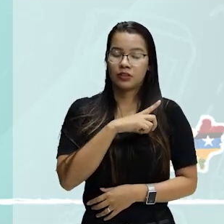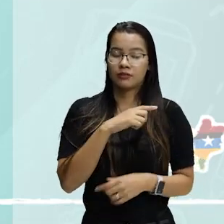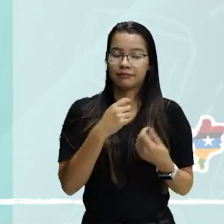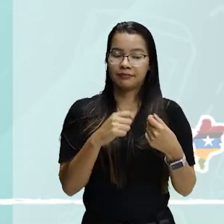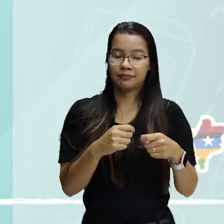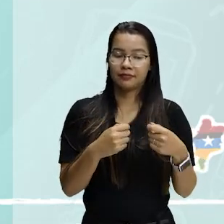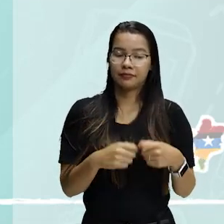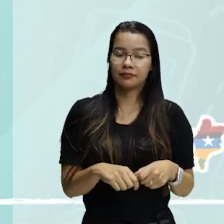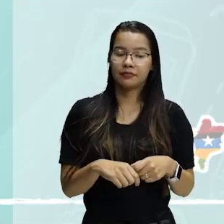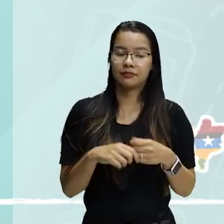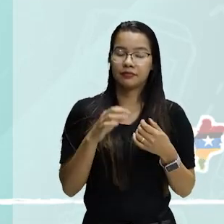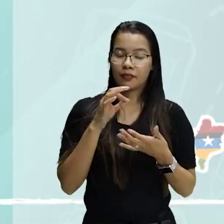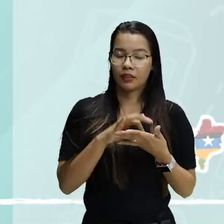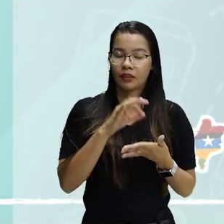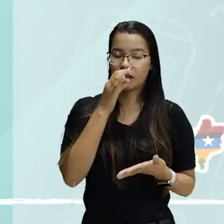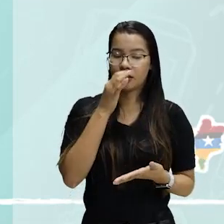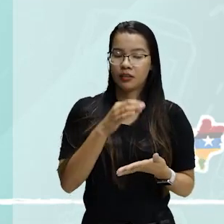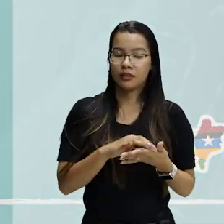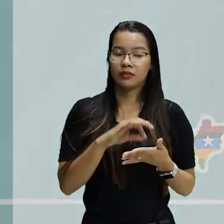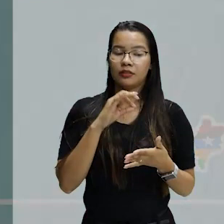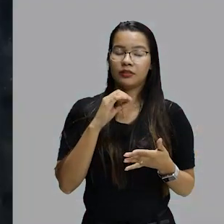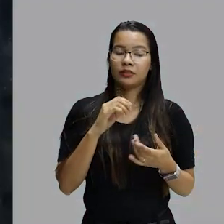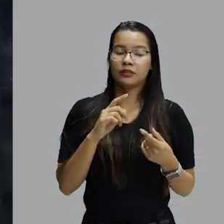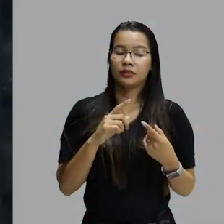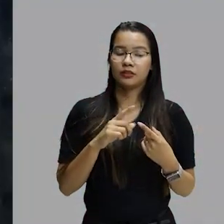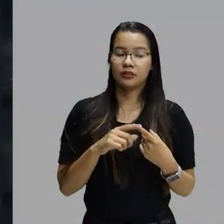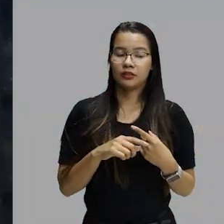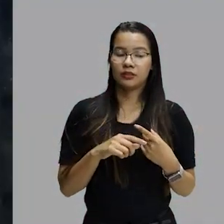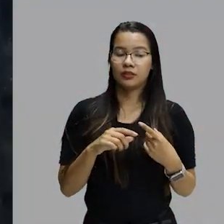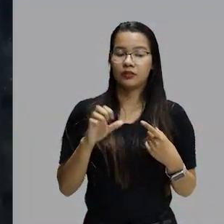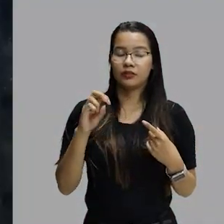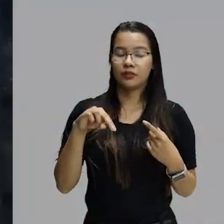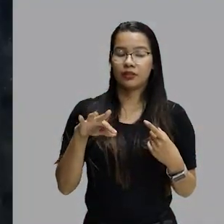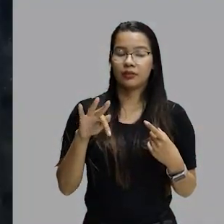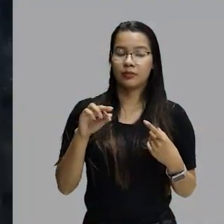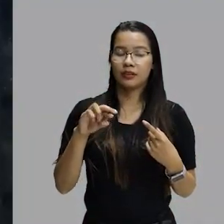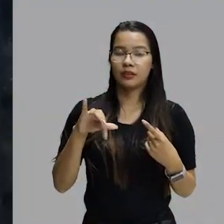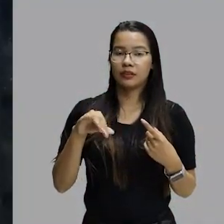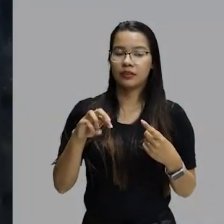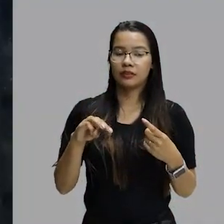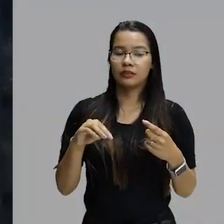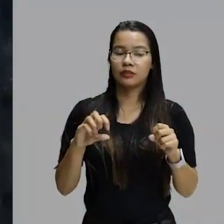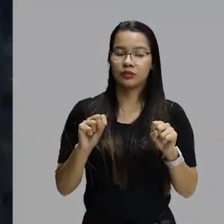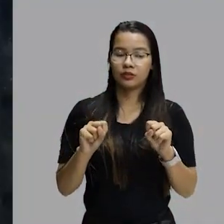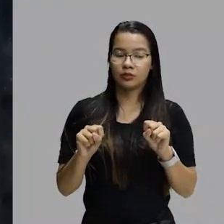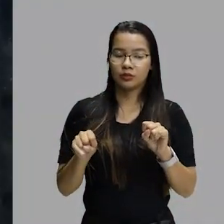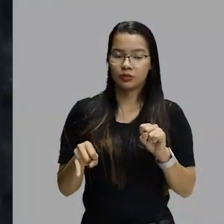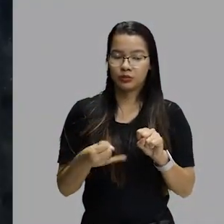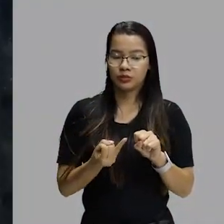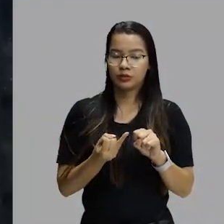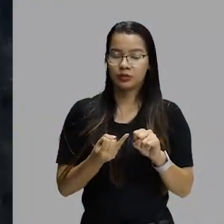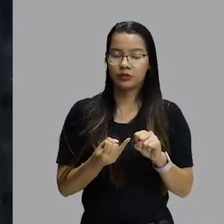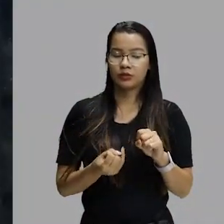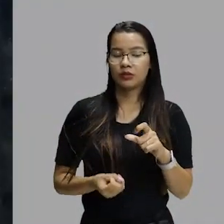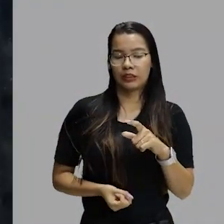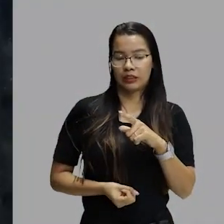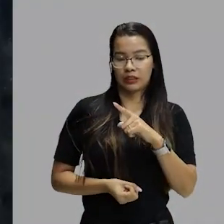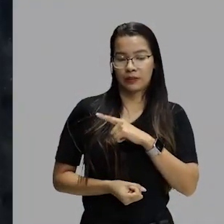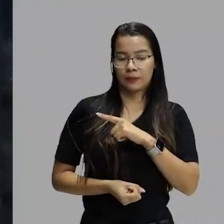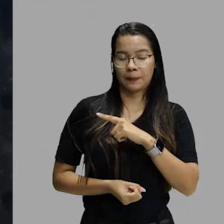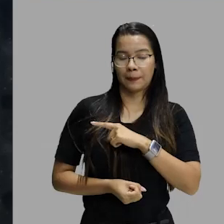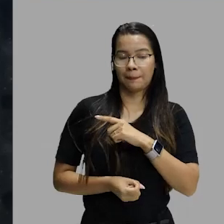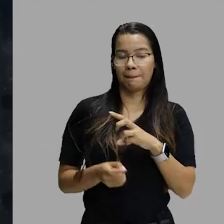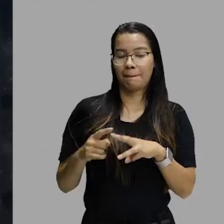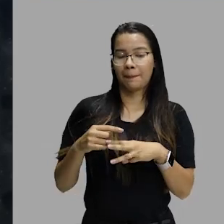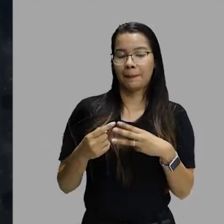sujeito. O verbo aí ter está na terceira pessoa do singular, do pretérito, né?